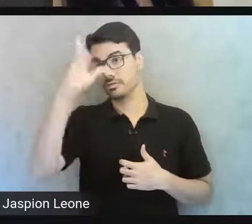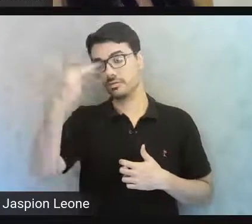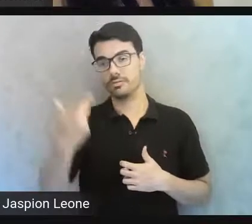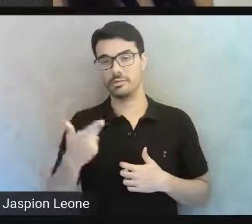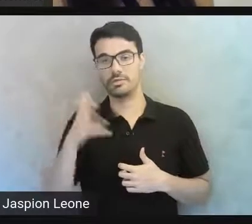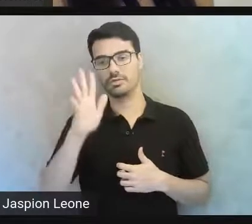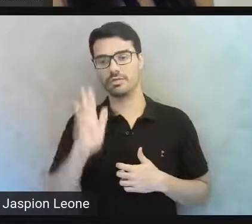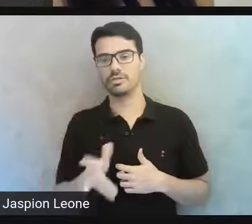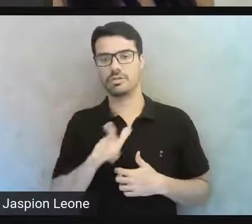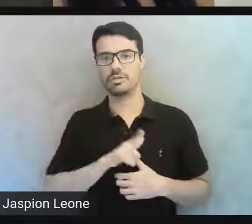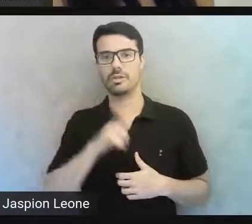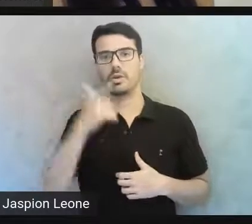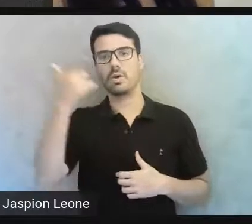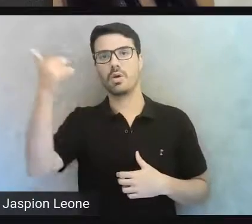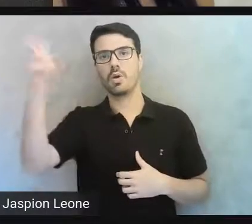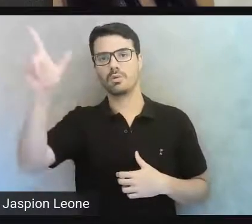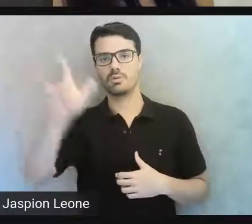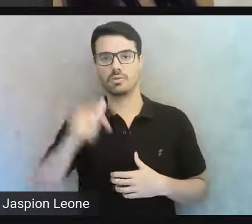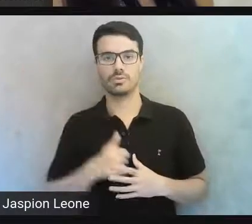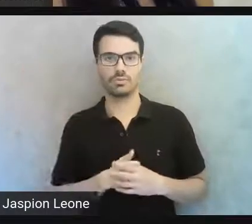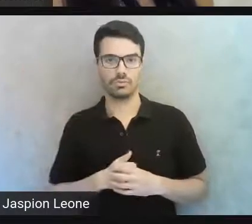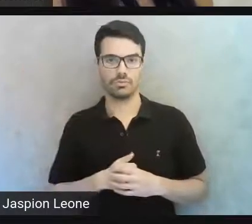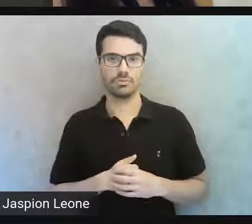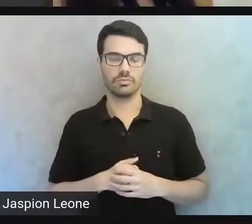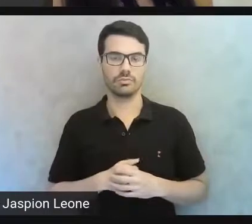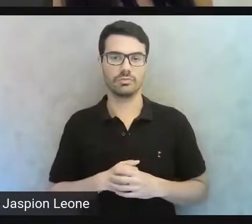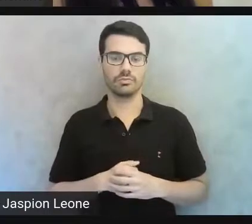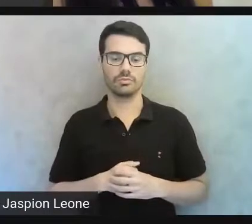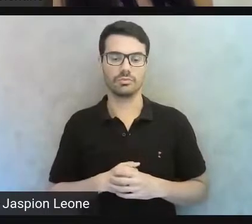outras questões aí que vocês podem me ajudar.